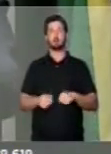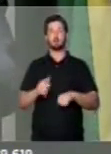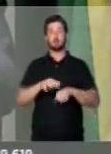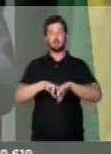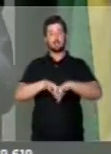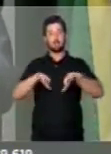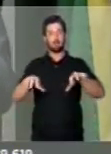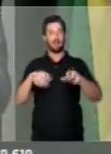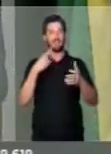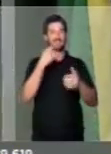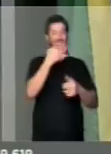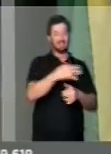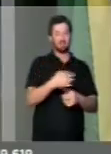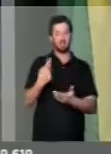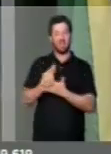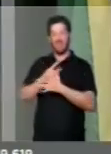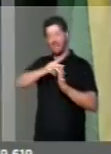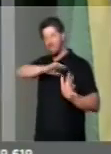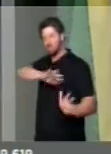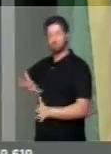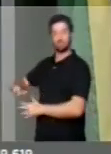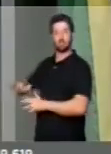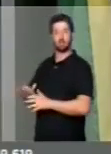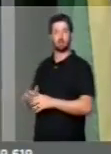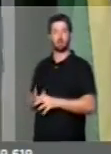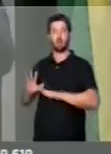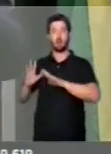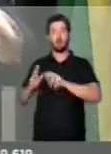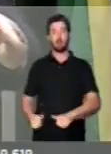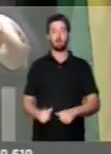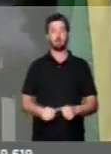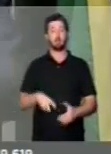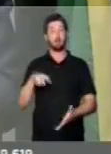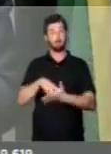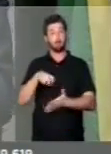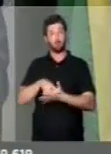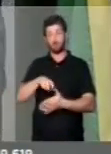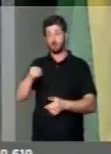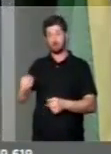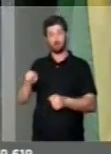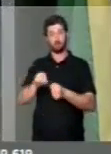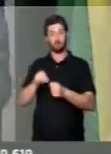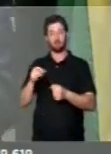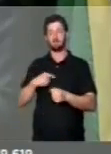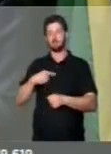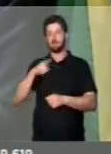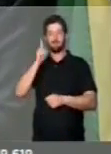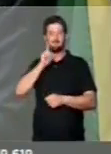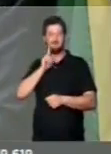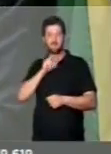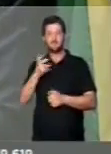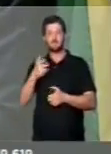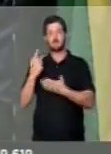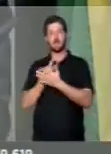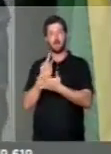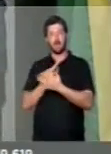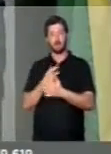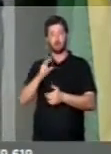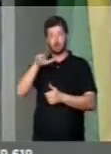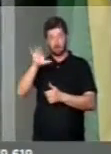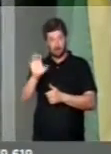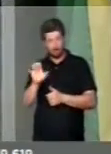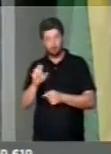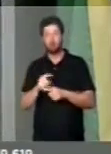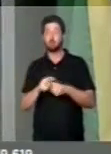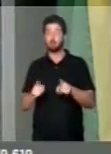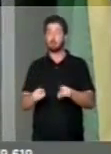separe o joio do trigo, e que efetivamente possa não apenas punir aqueles que ainda insistem em enveredar no caminho do crime, mas que